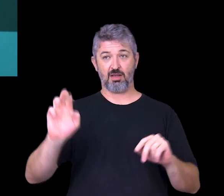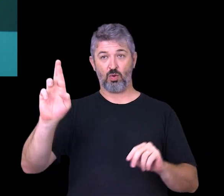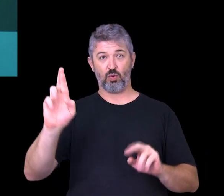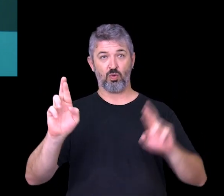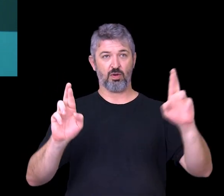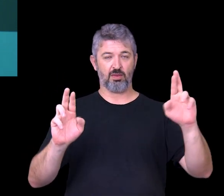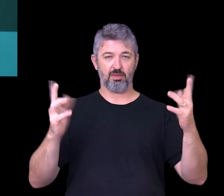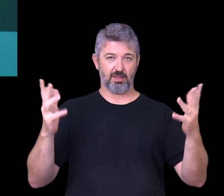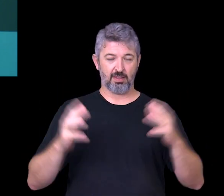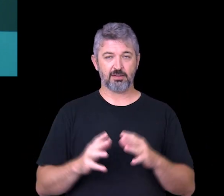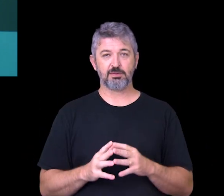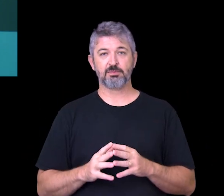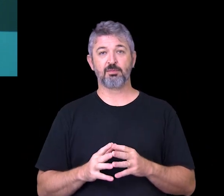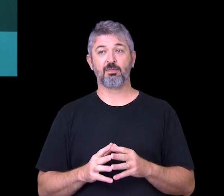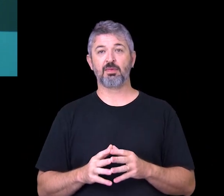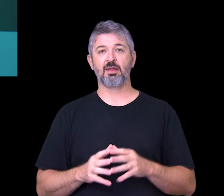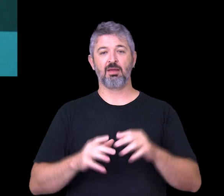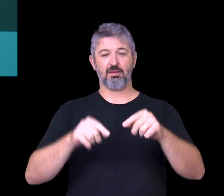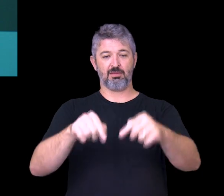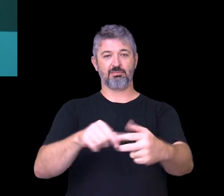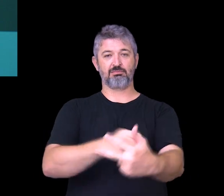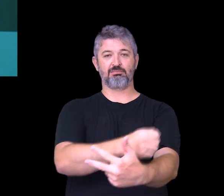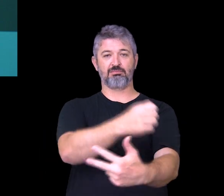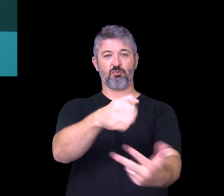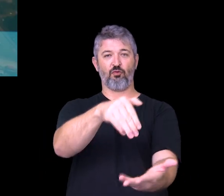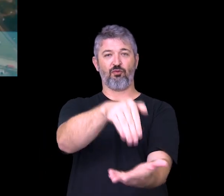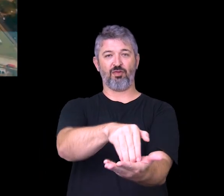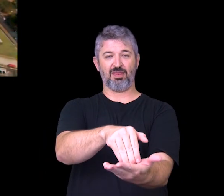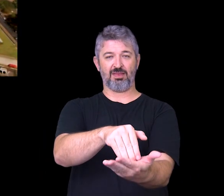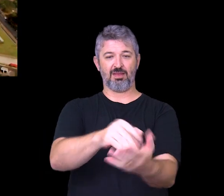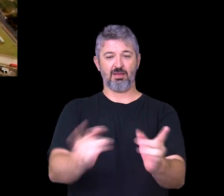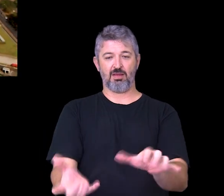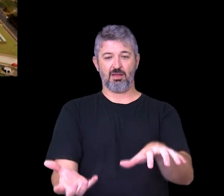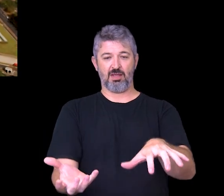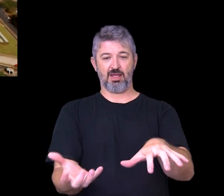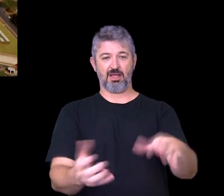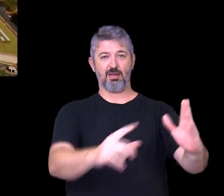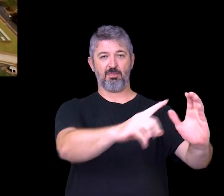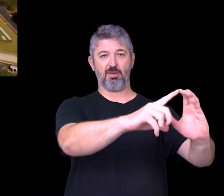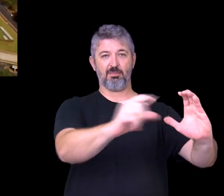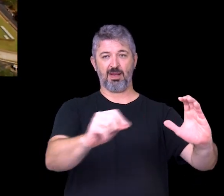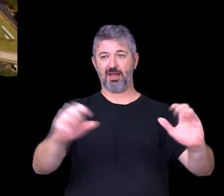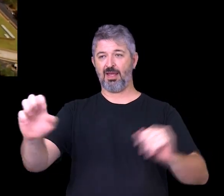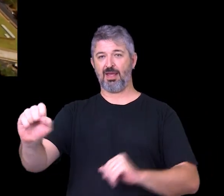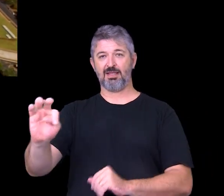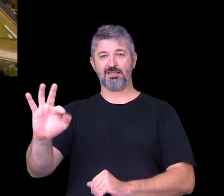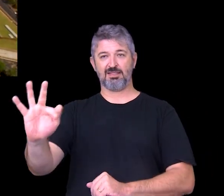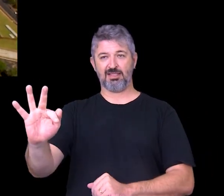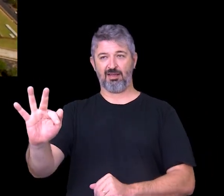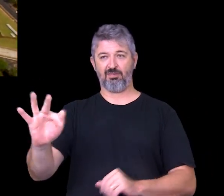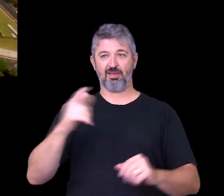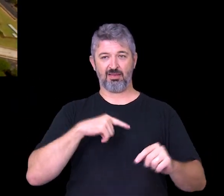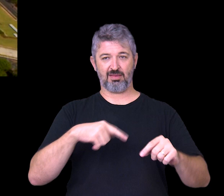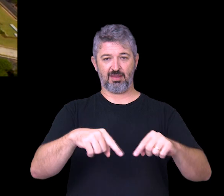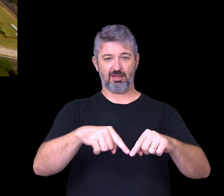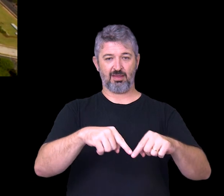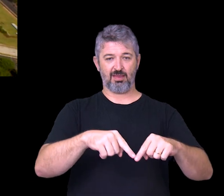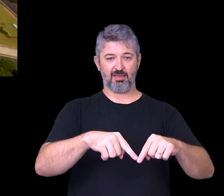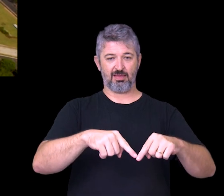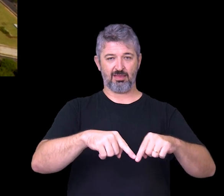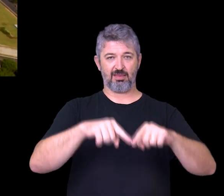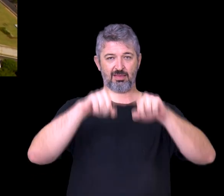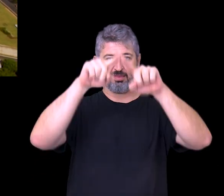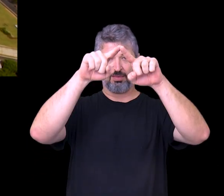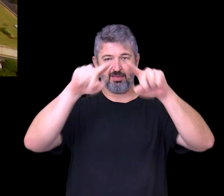autoridades internas, e a Praça dos Três Poderes, que está inserida num triângulo equilátero, 3 lados iguais, e que